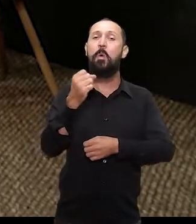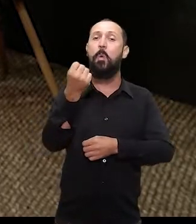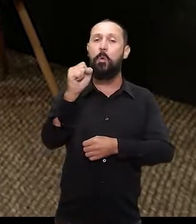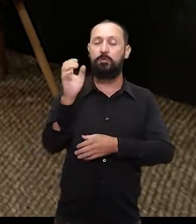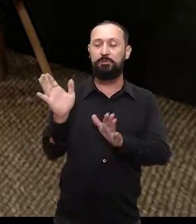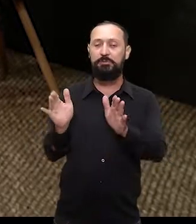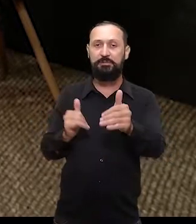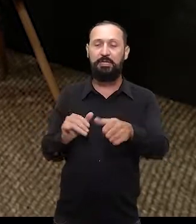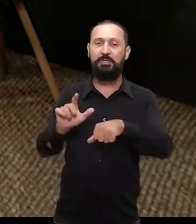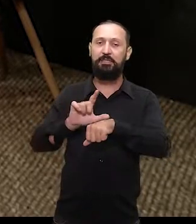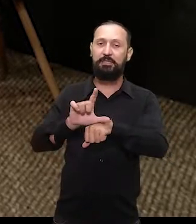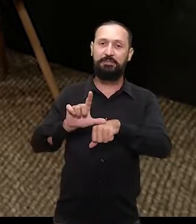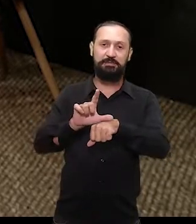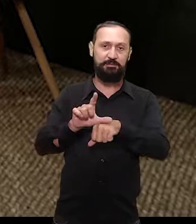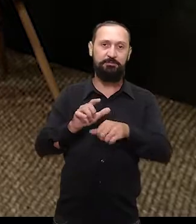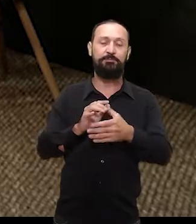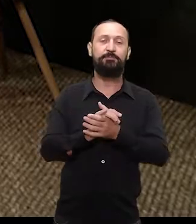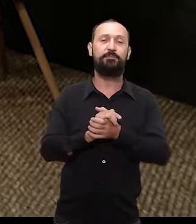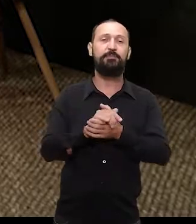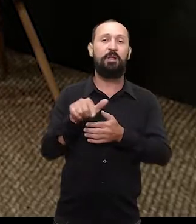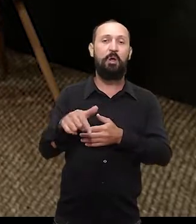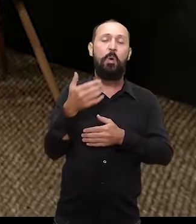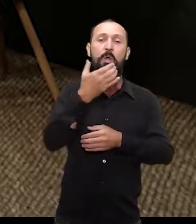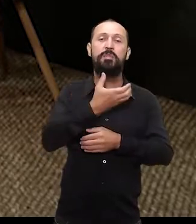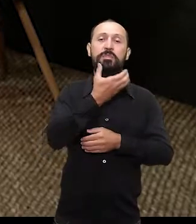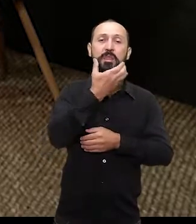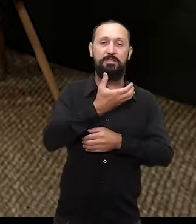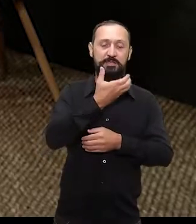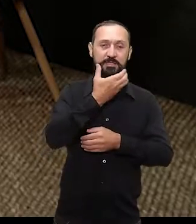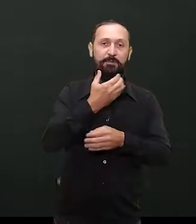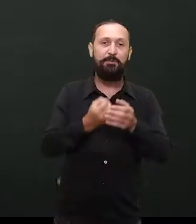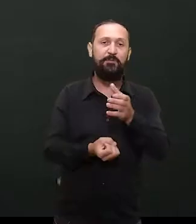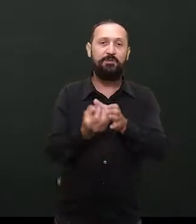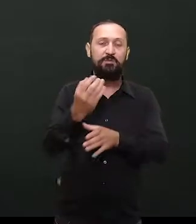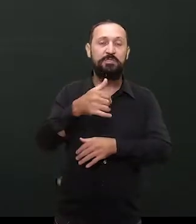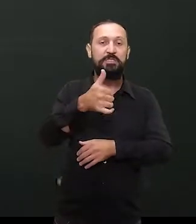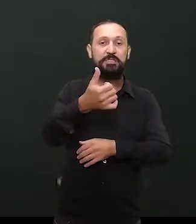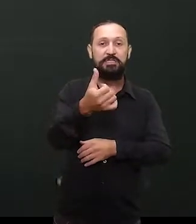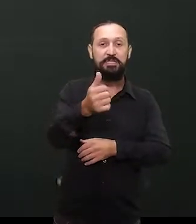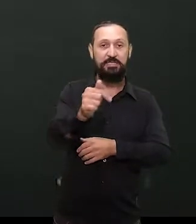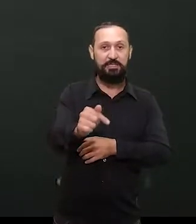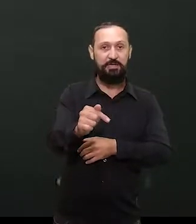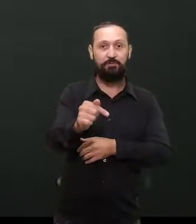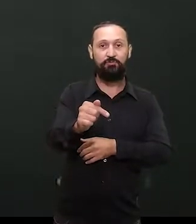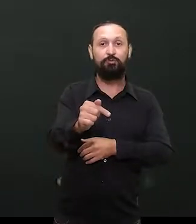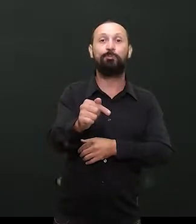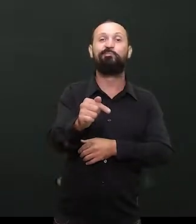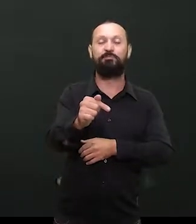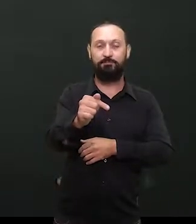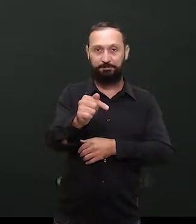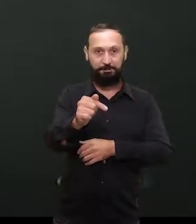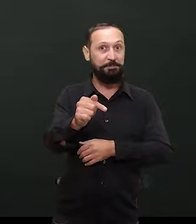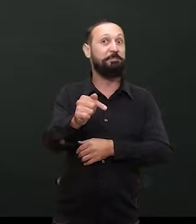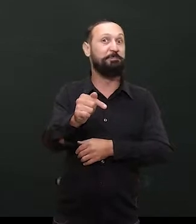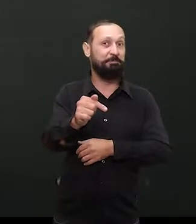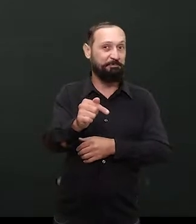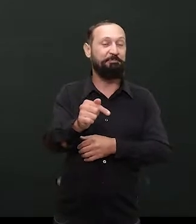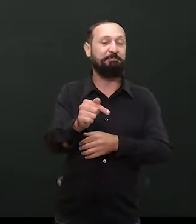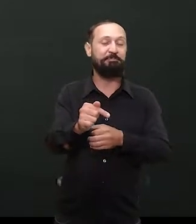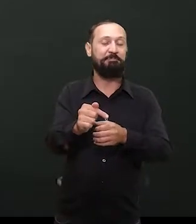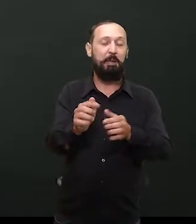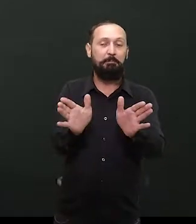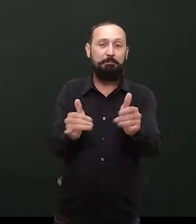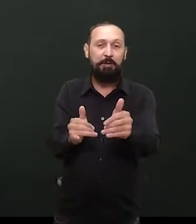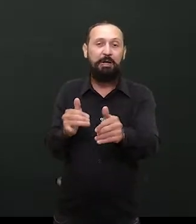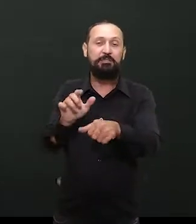oito salas lilases e agora em dezembro vai ser implementada mais 17 salas lilás então chão